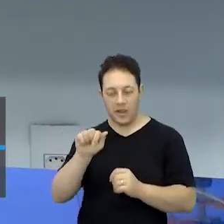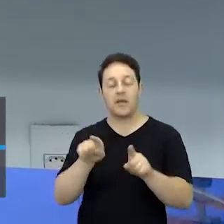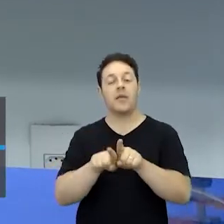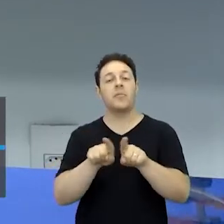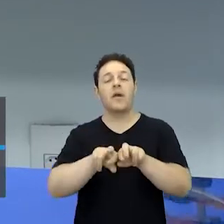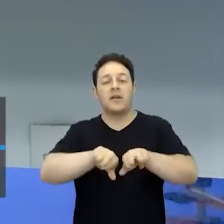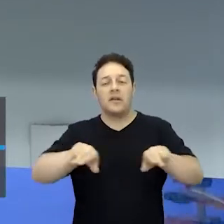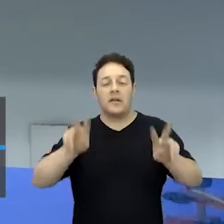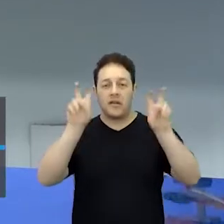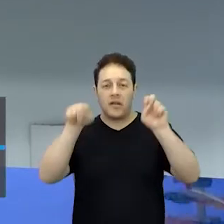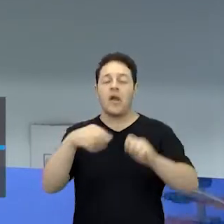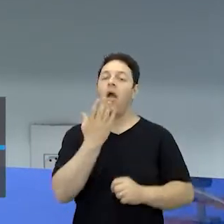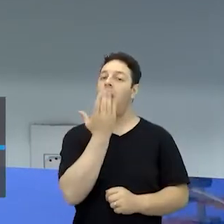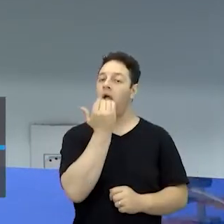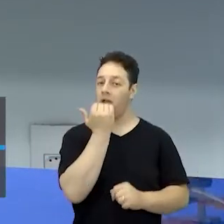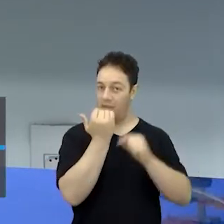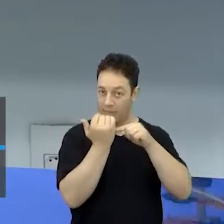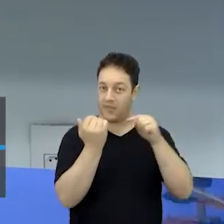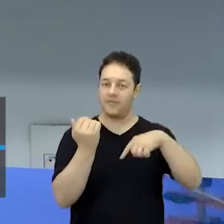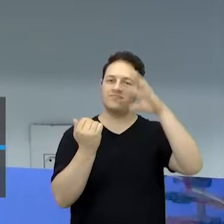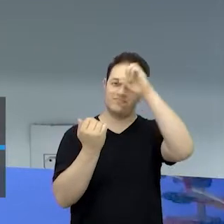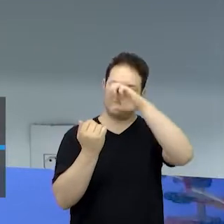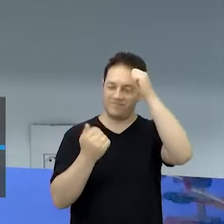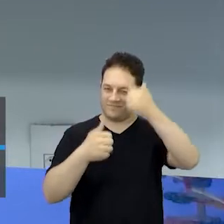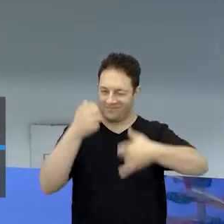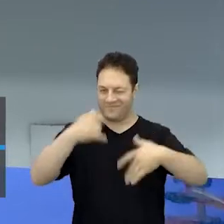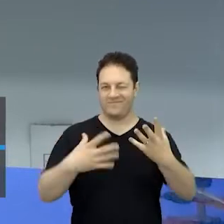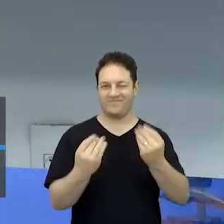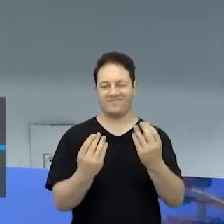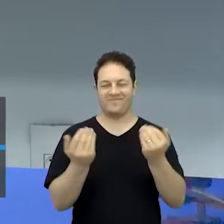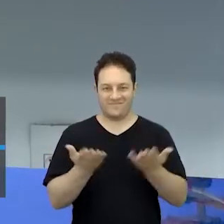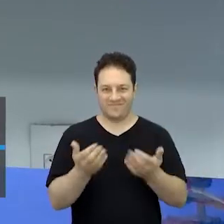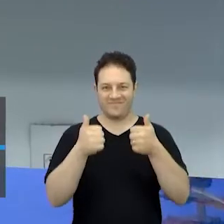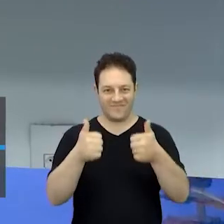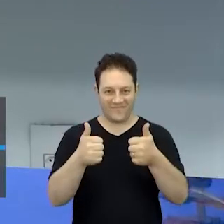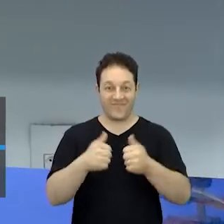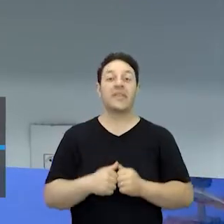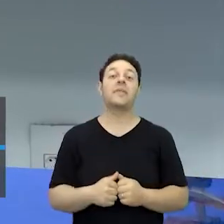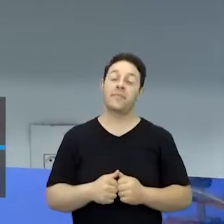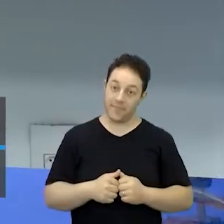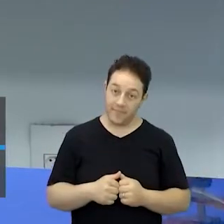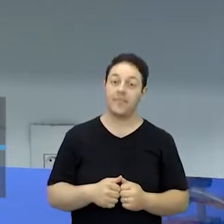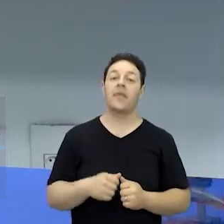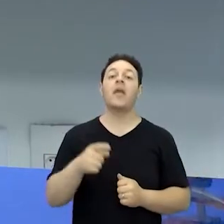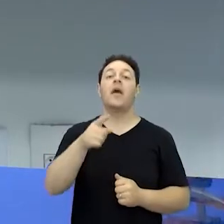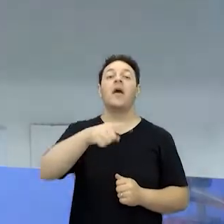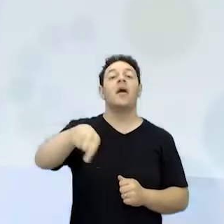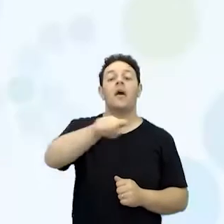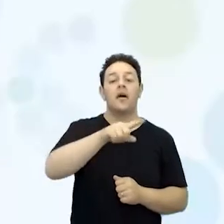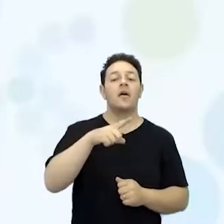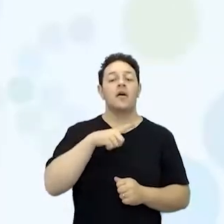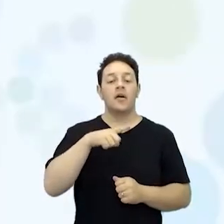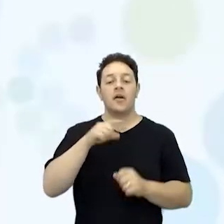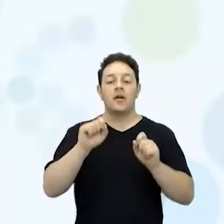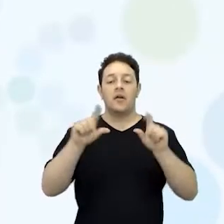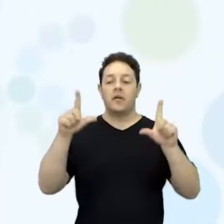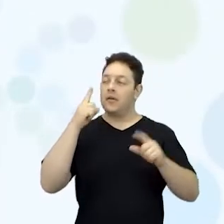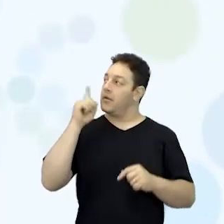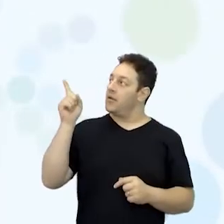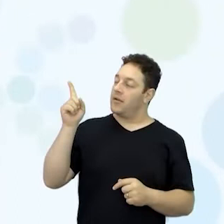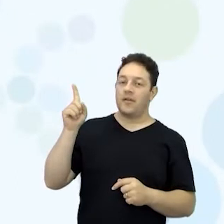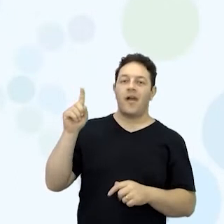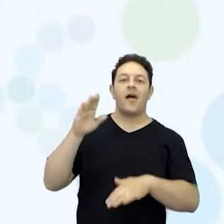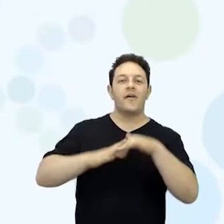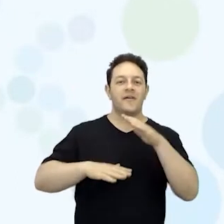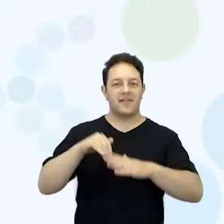alimentação é algo que a gente vai ver bastante hoje E aí gente né para vocês estão aparecendo também aí as